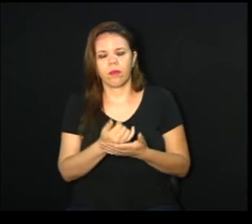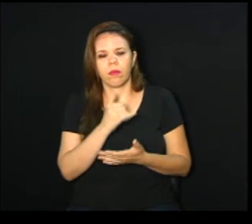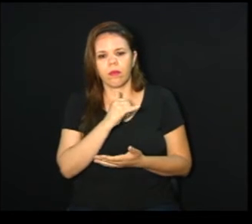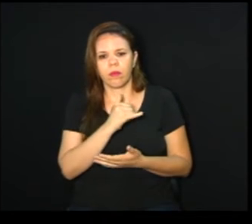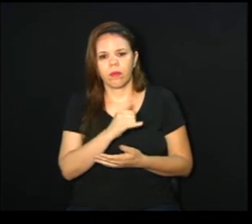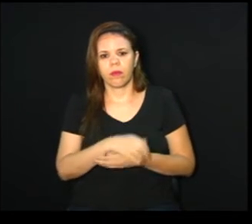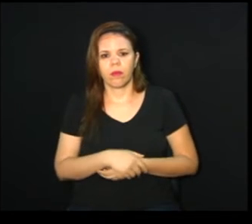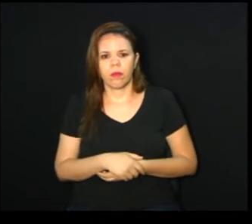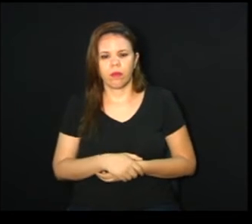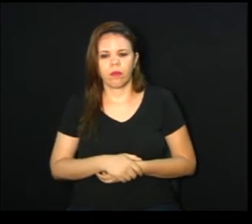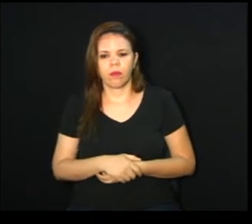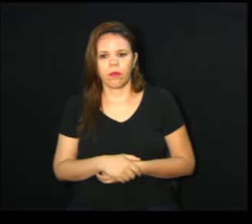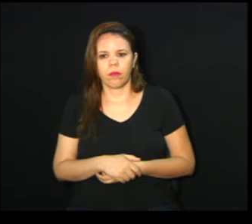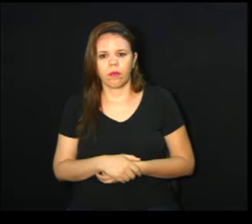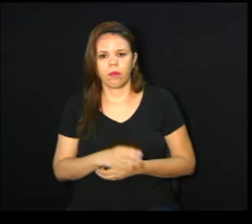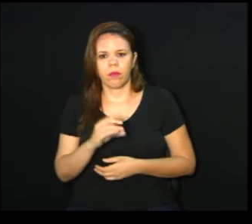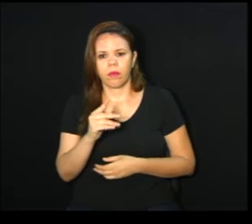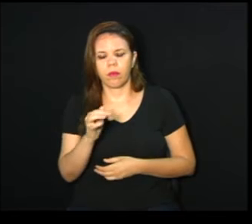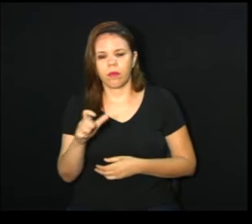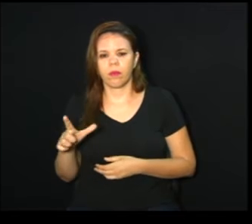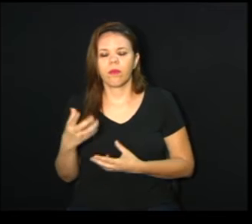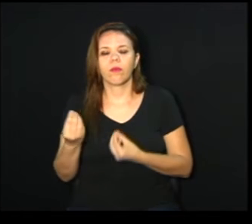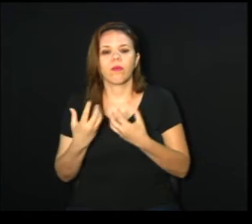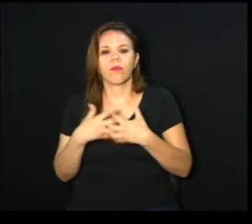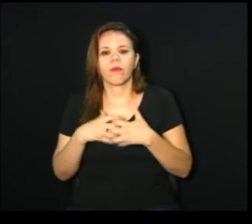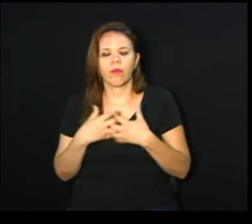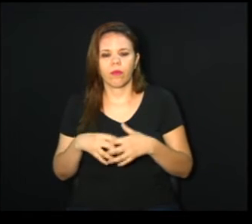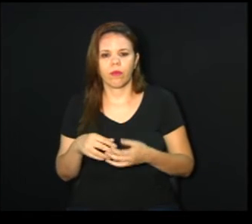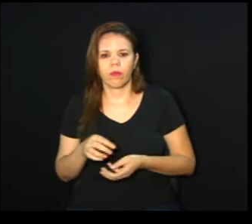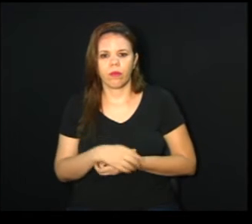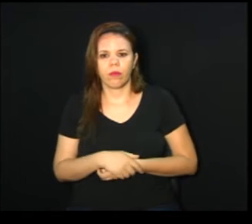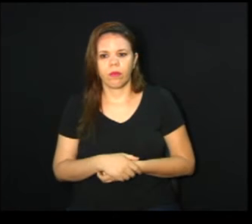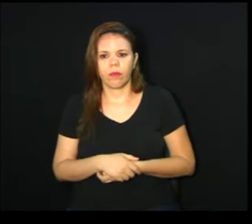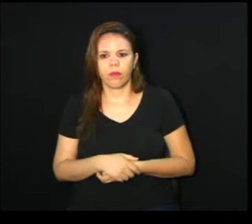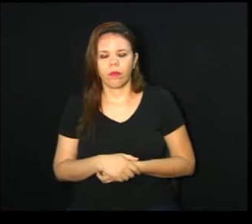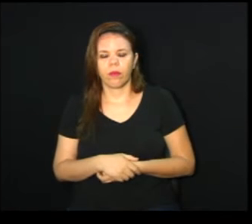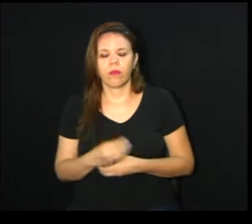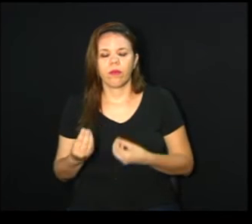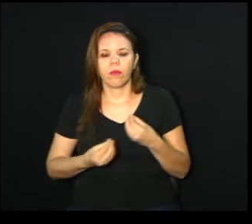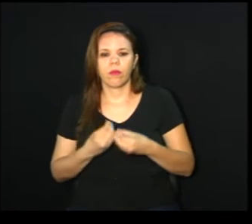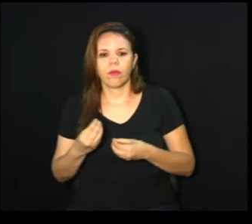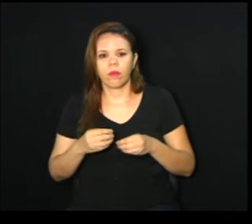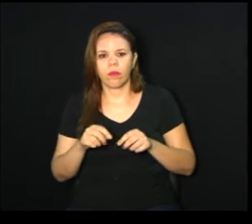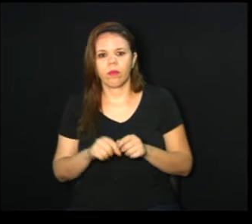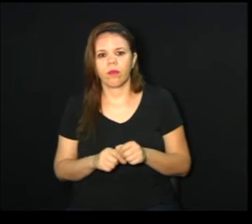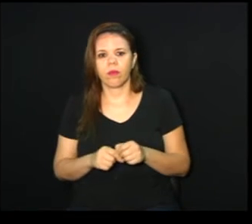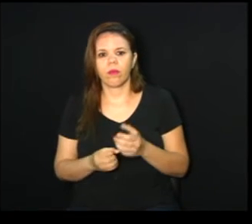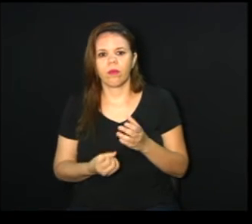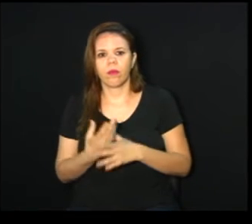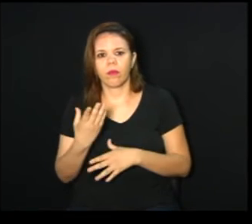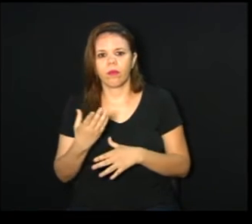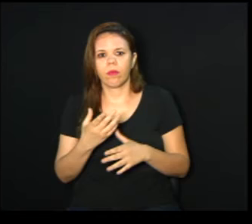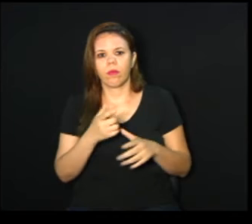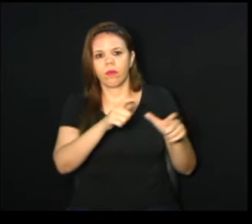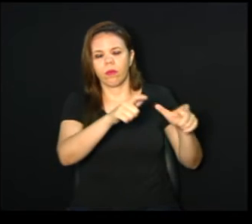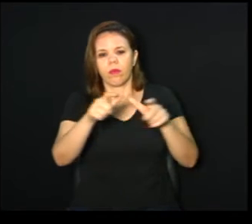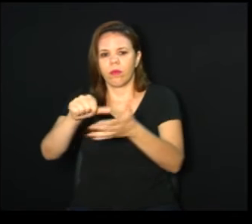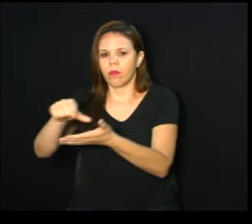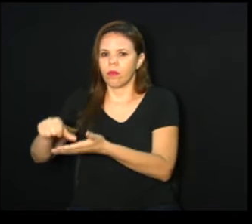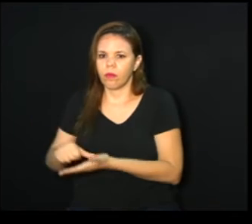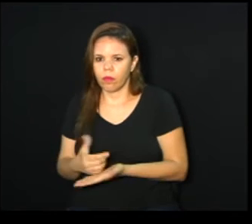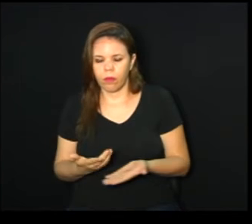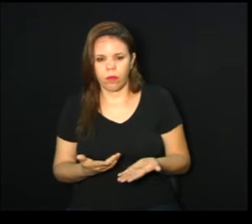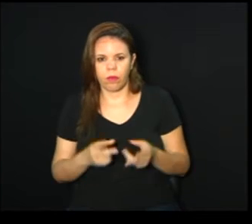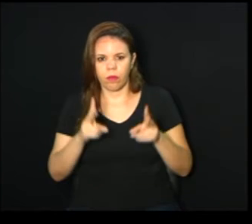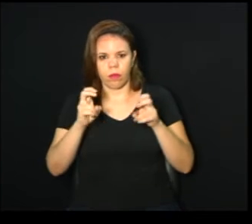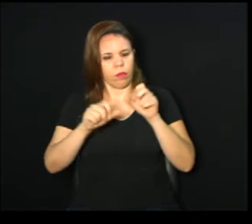cliente se desligar da CPFL, como é que vai funcionar? Ou como seria essa rede? Então a CPFL desenvolveu o